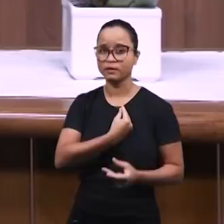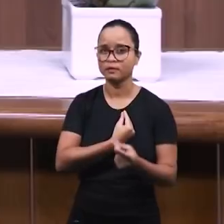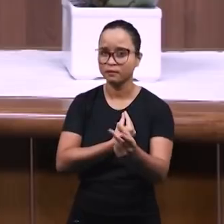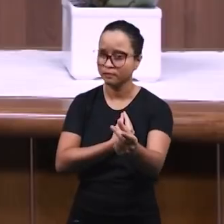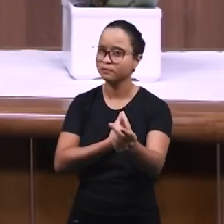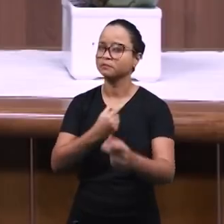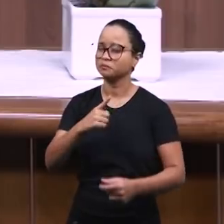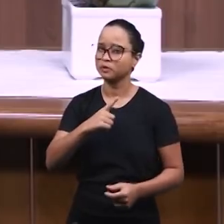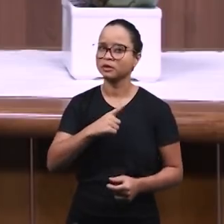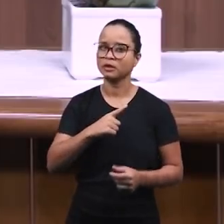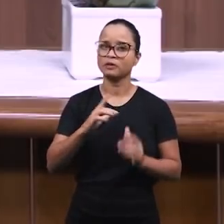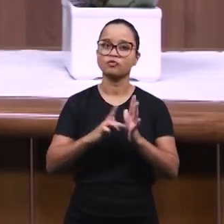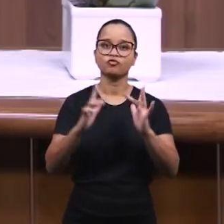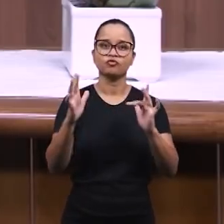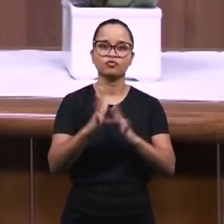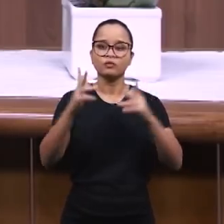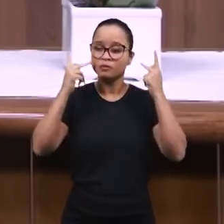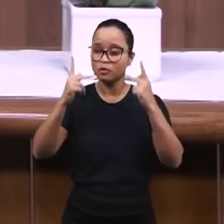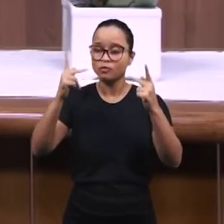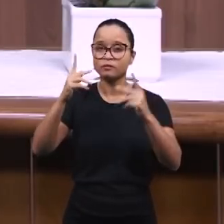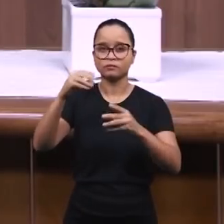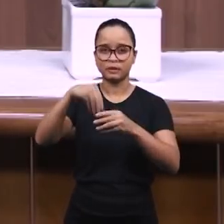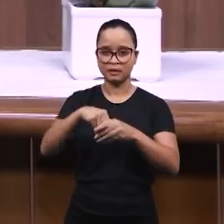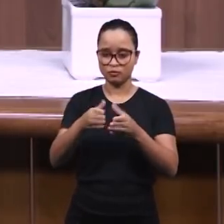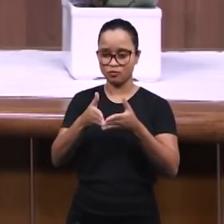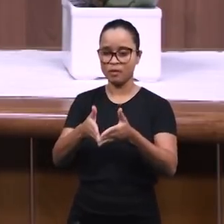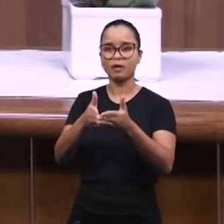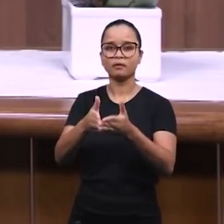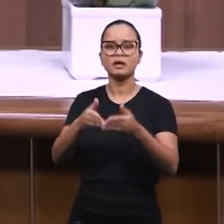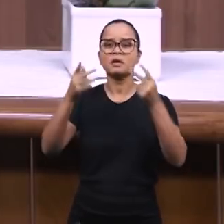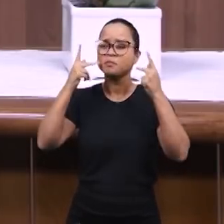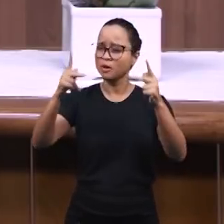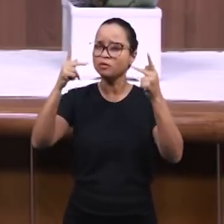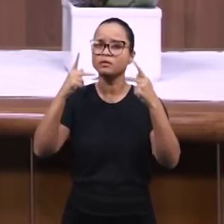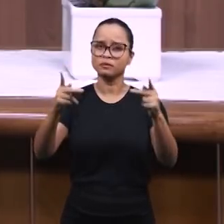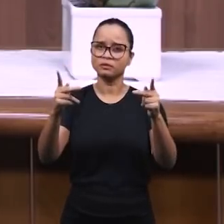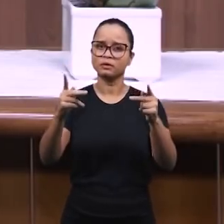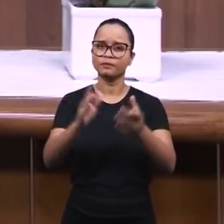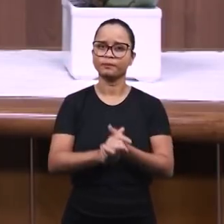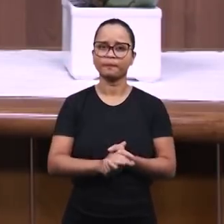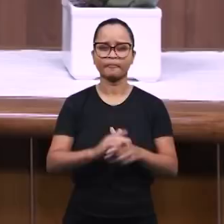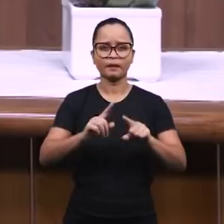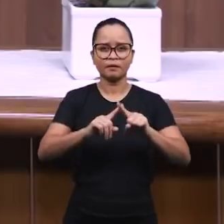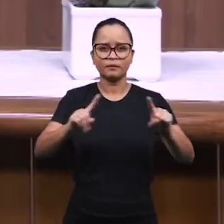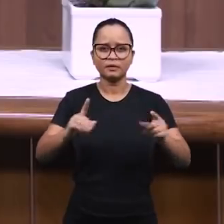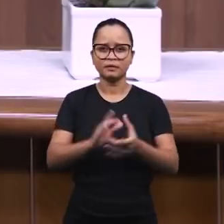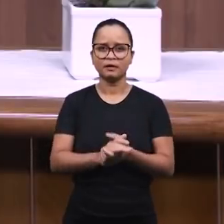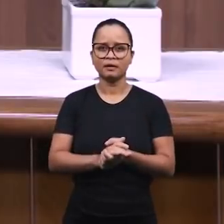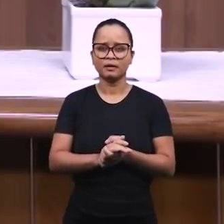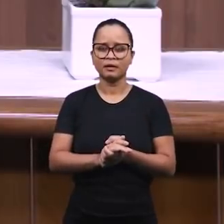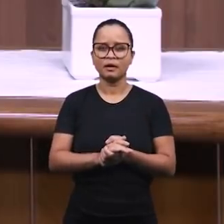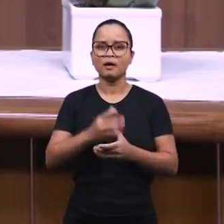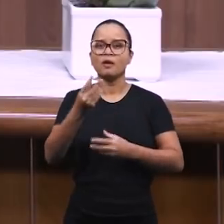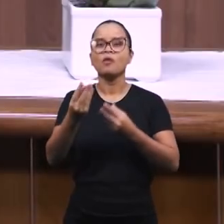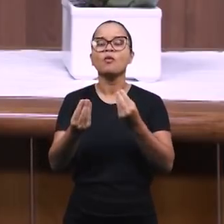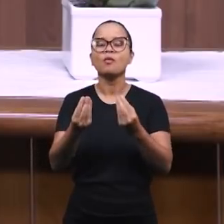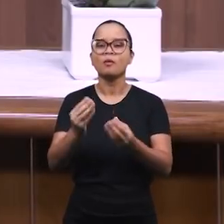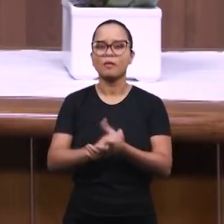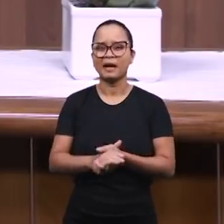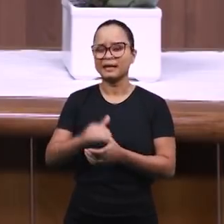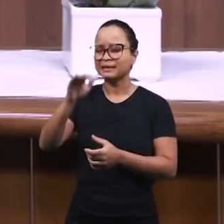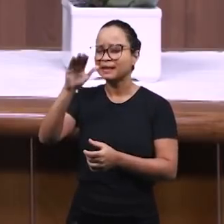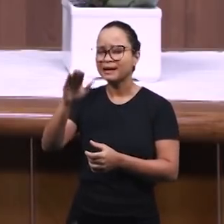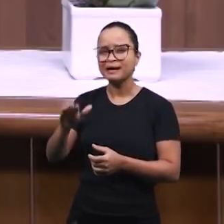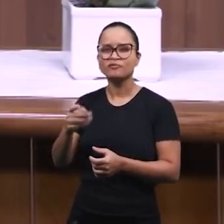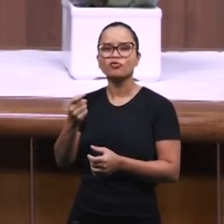oferecendo. E Jesus pregou essa mensagem de dentro daquele barquinho. Mas a Bíblia diz que tornou-se tarde, ou seja, o dia